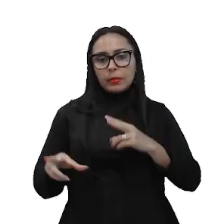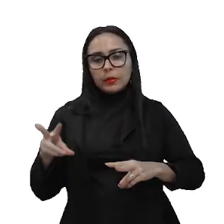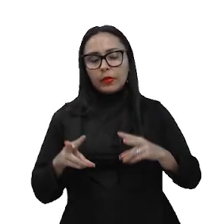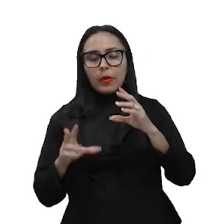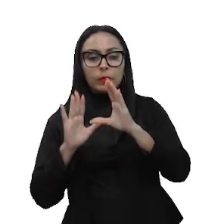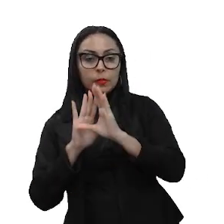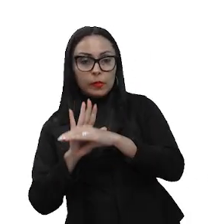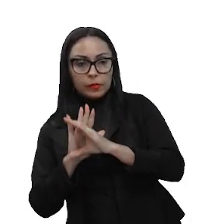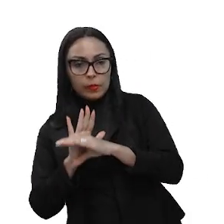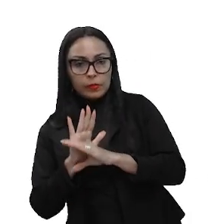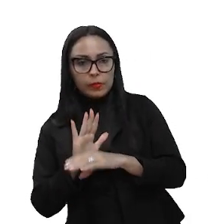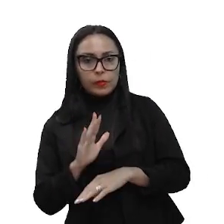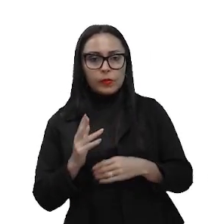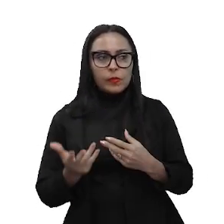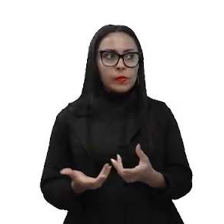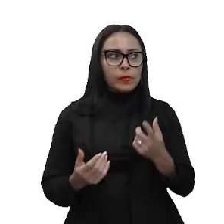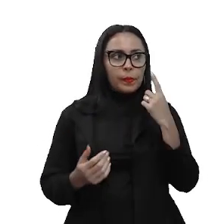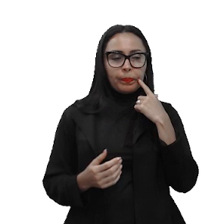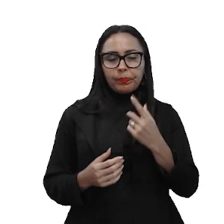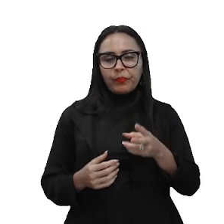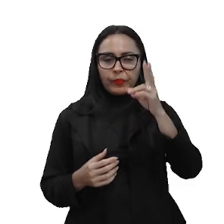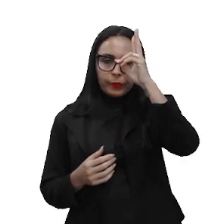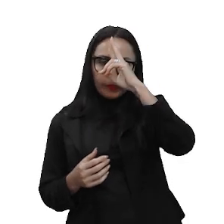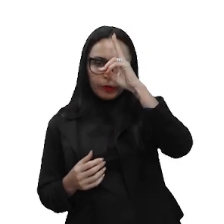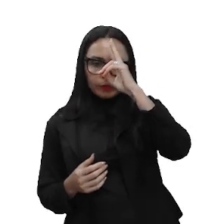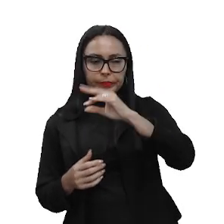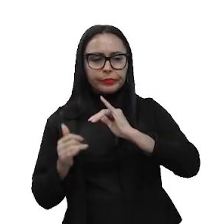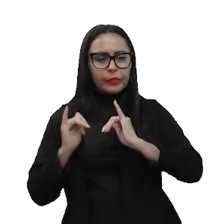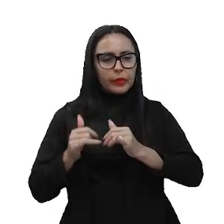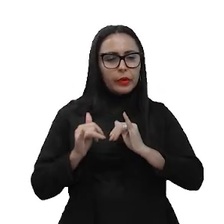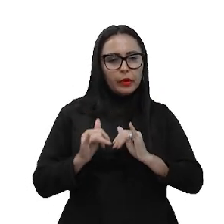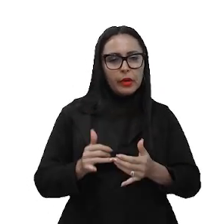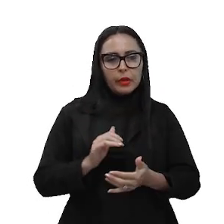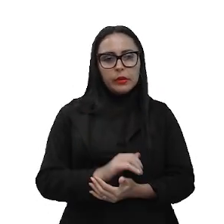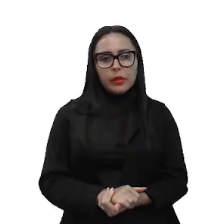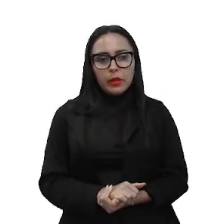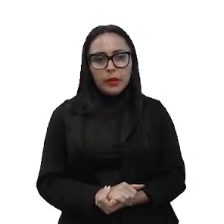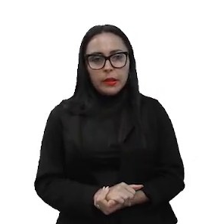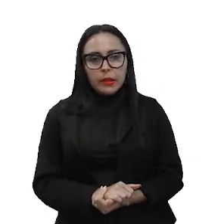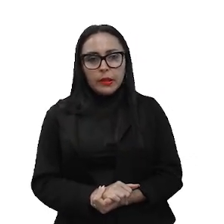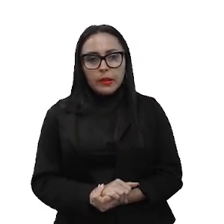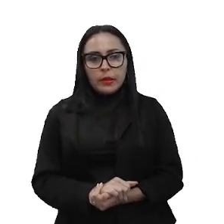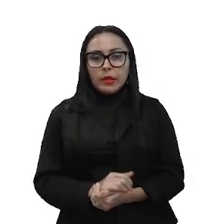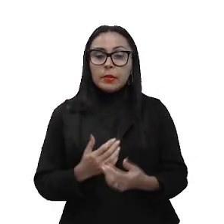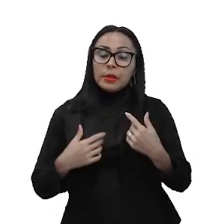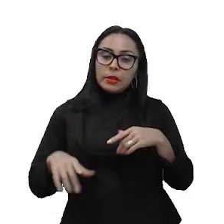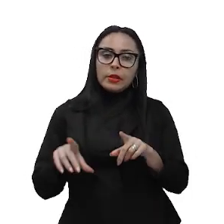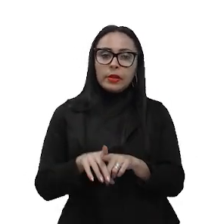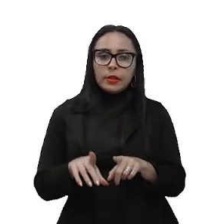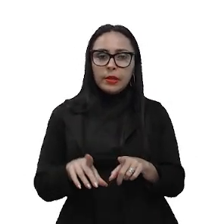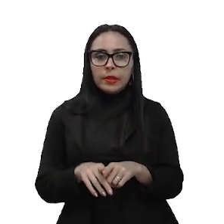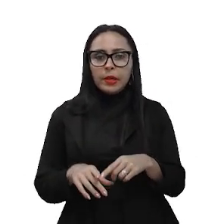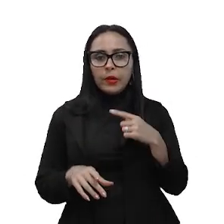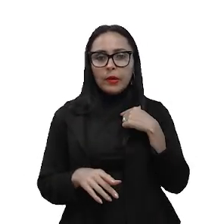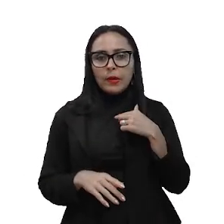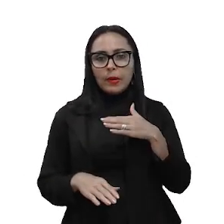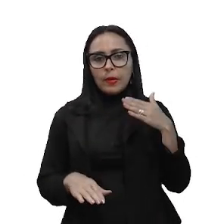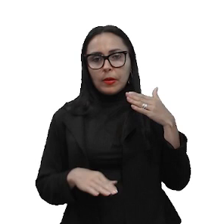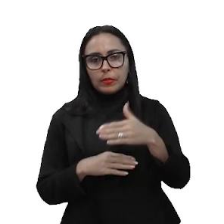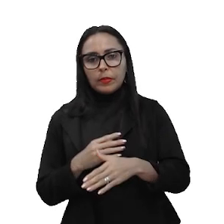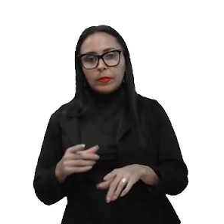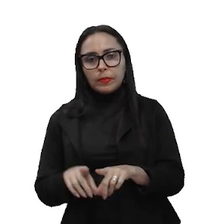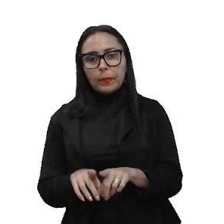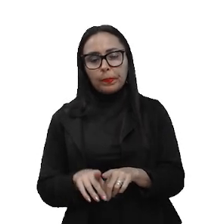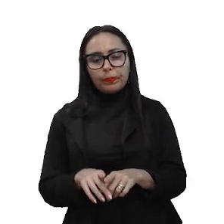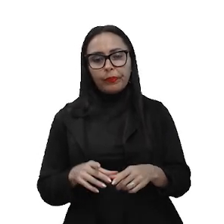conceito de jogo, tem que ter aquela história, tem que ter uma narrativa dentro dela. O meu termo, talvez seja que faça mais sentido, eu digo Gonzalo Prática, eu